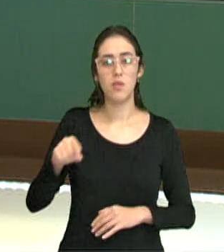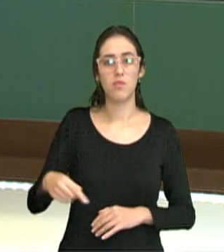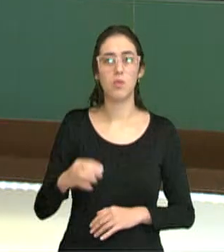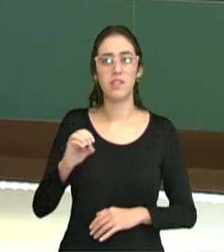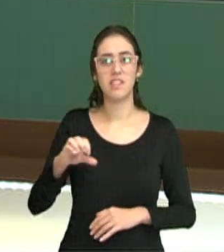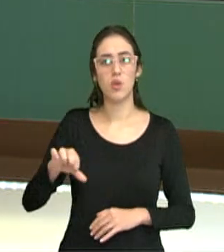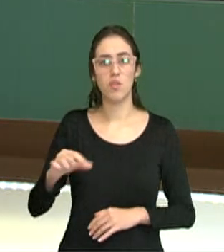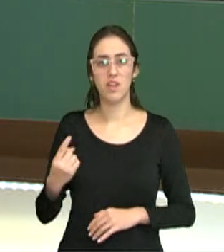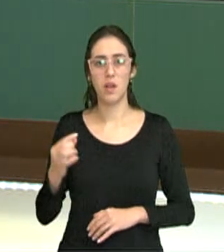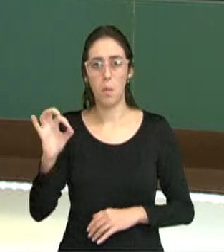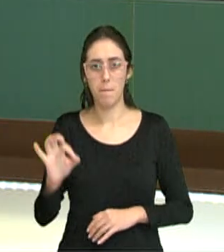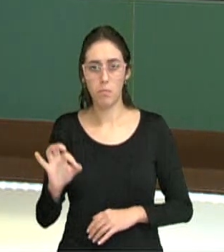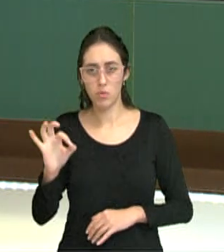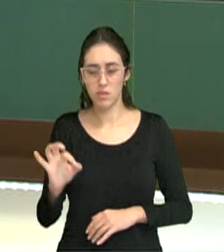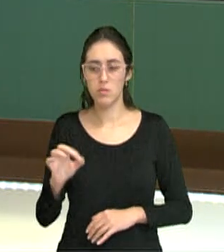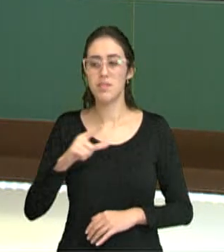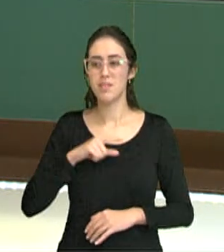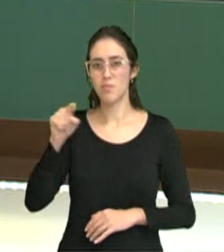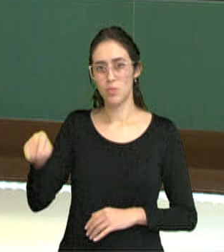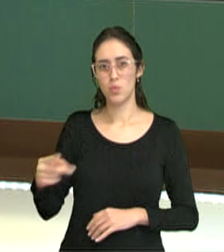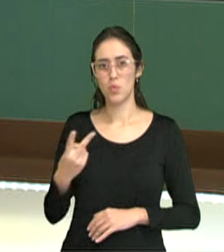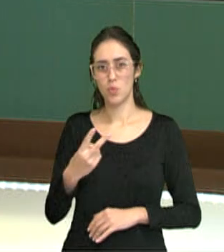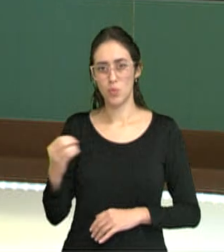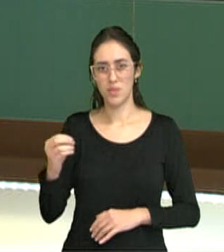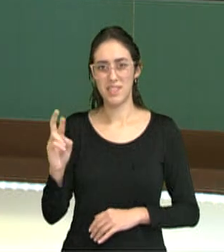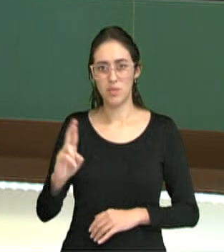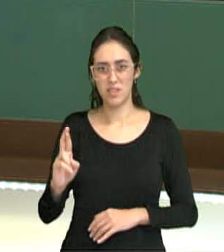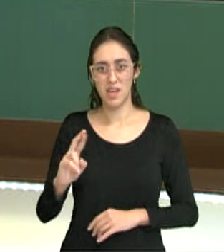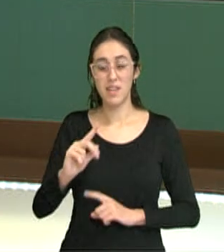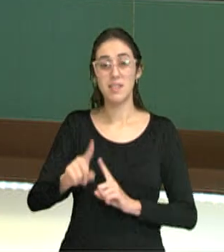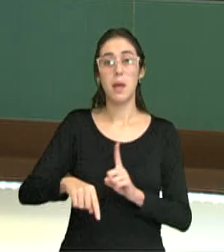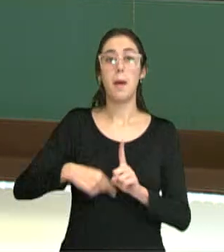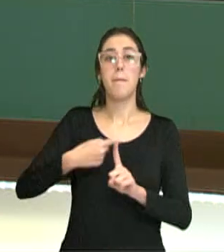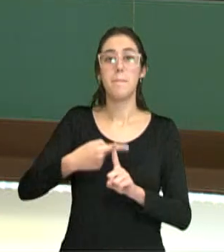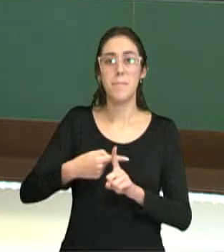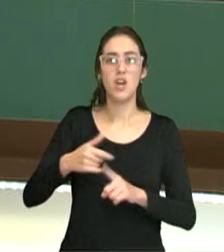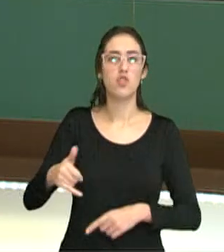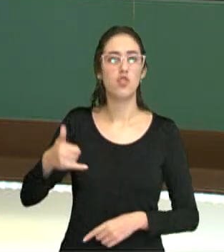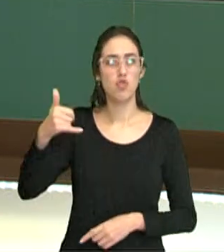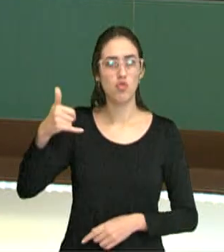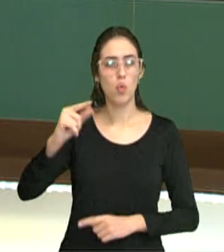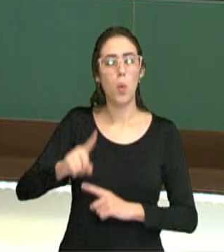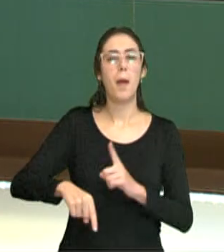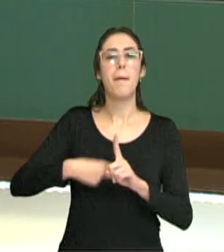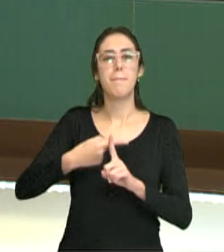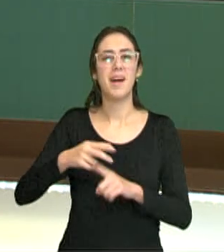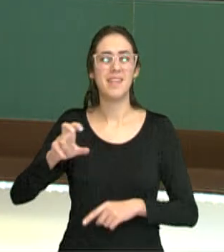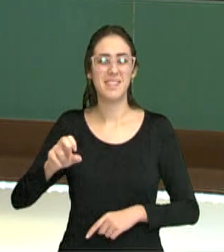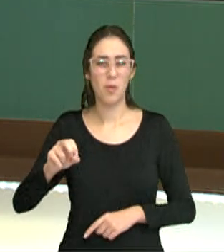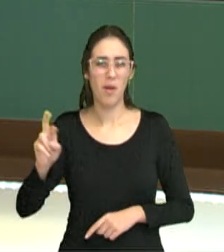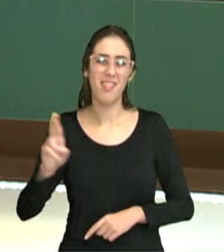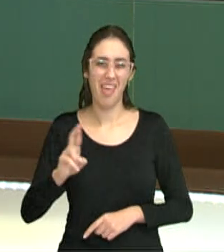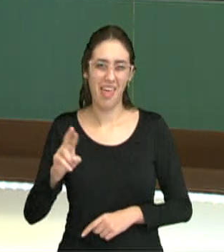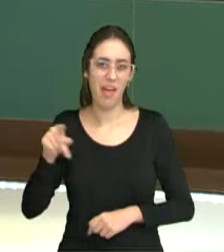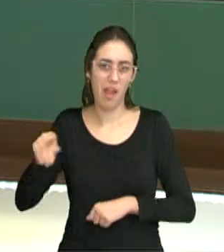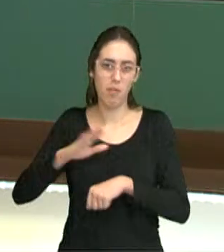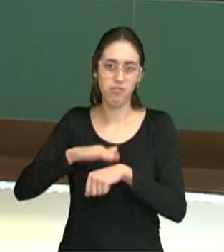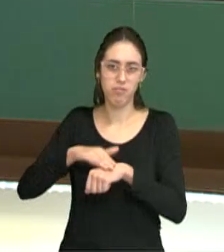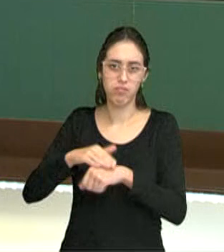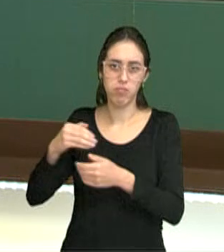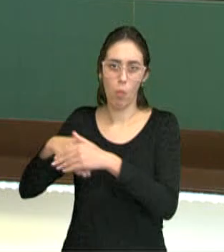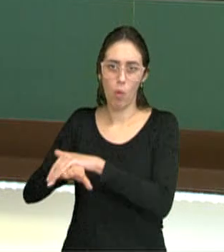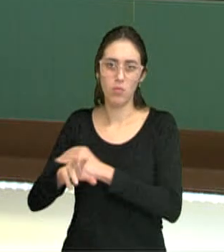0,091%, ela vai ter os R$200, mais os juros e mais os R$50 que ela